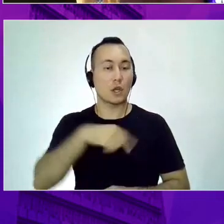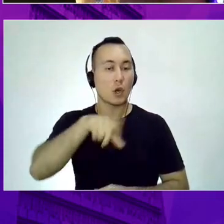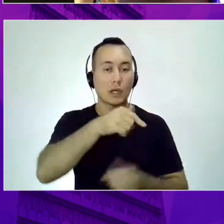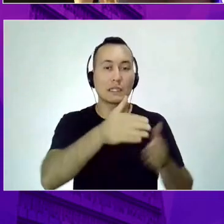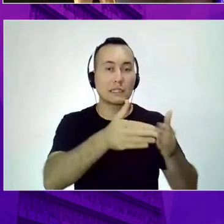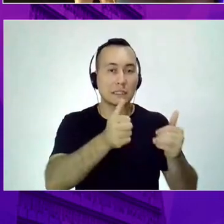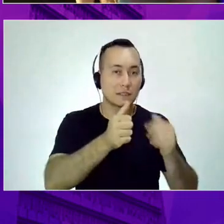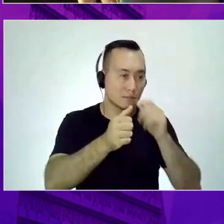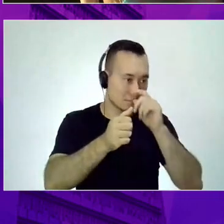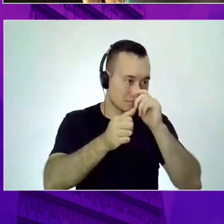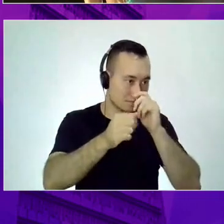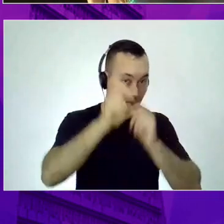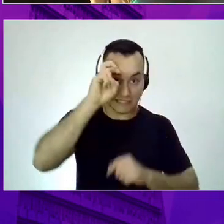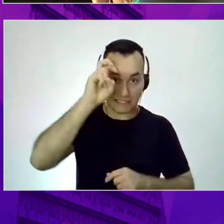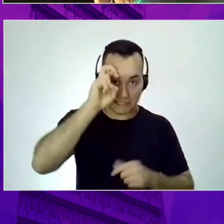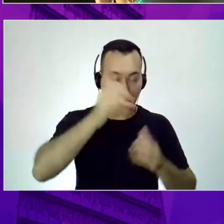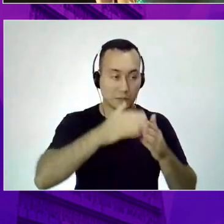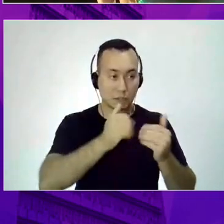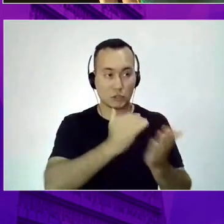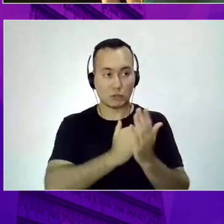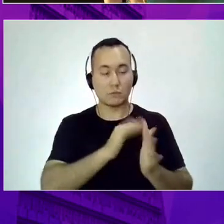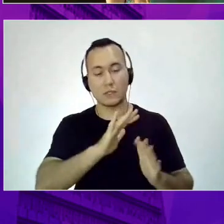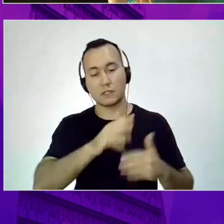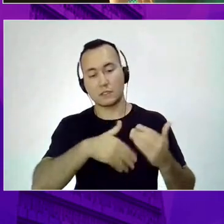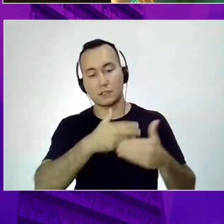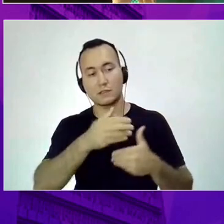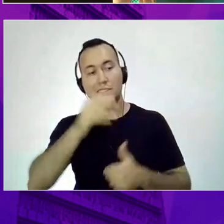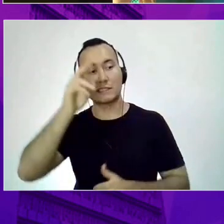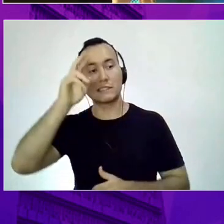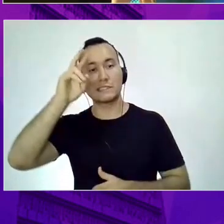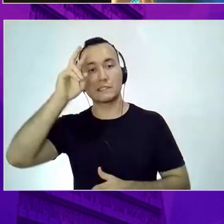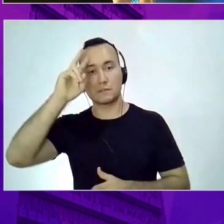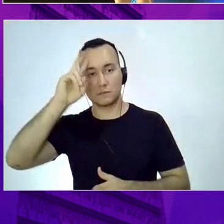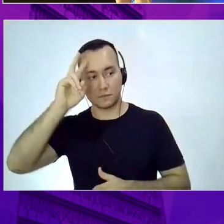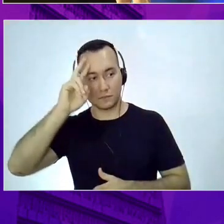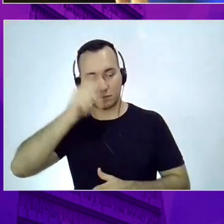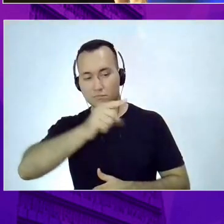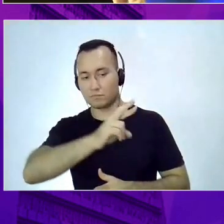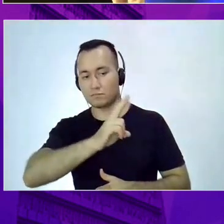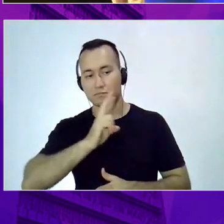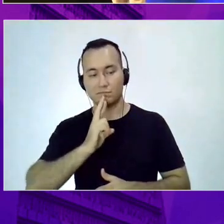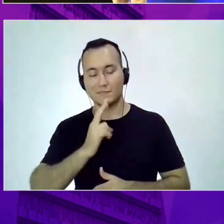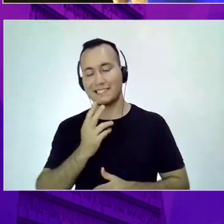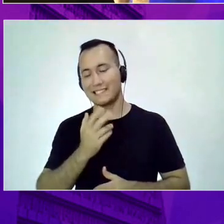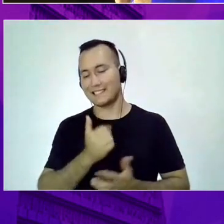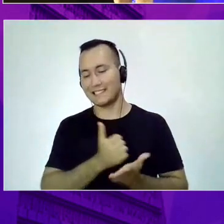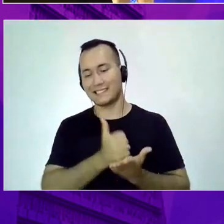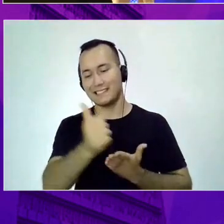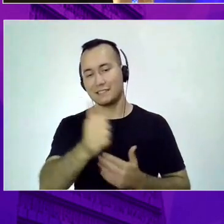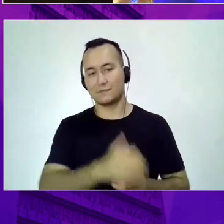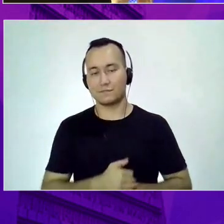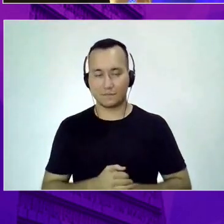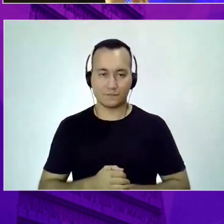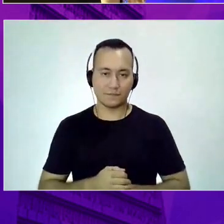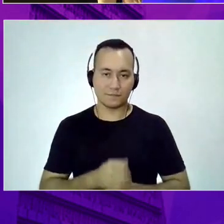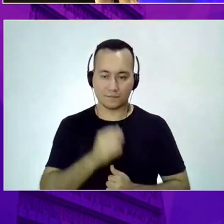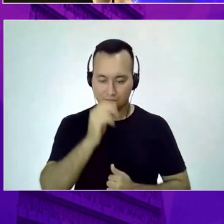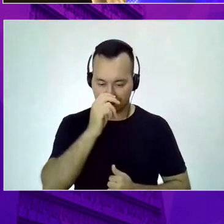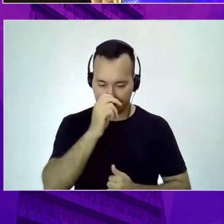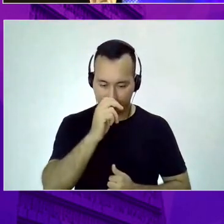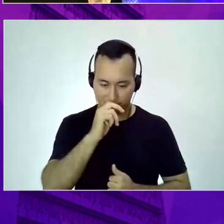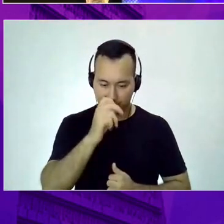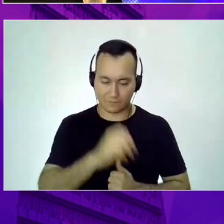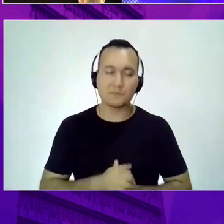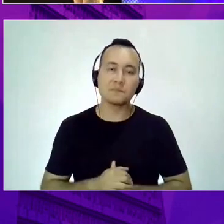estava perdendo e não tinha como treinar o modelo. E aí a gente vai para plano B, plano C, a gente vai se adaptando. Vai lá, o